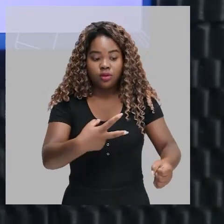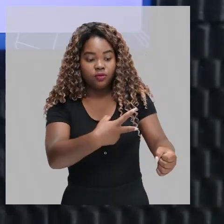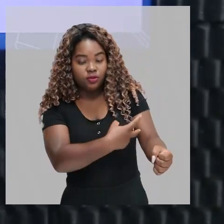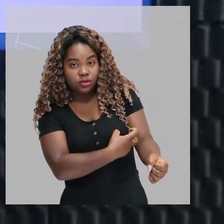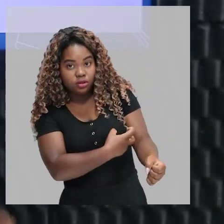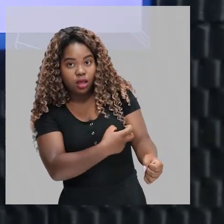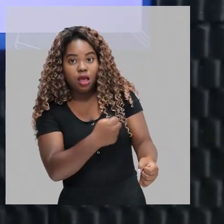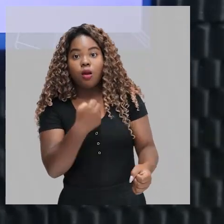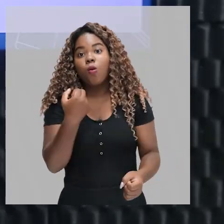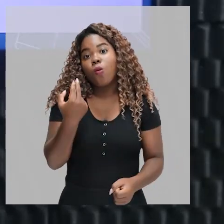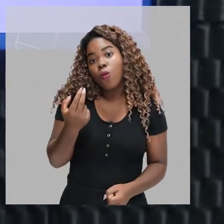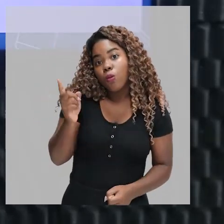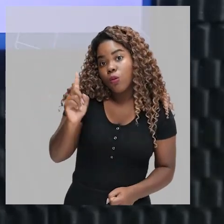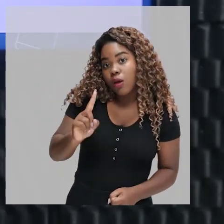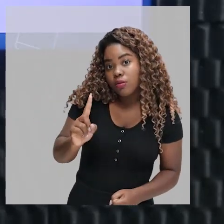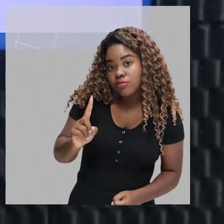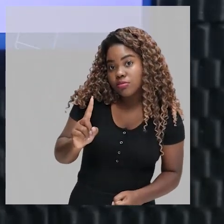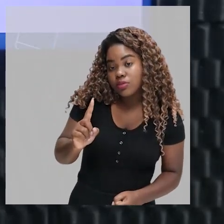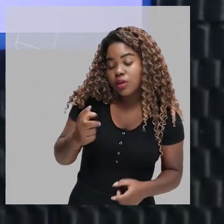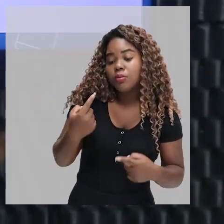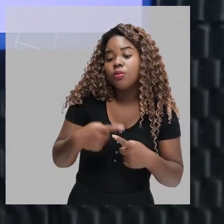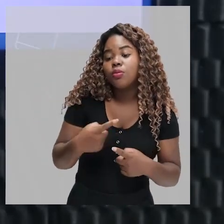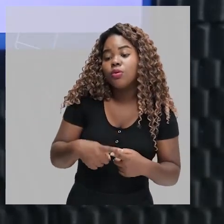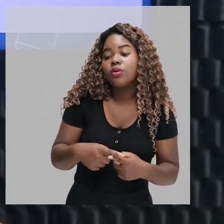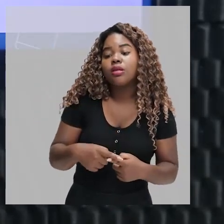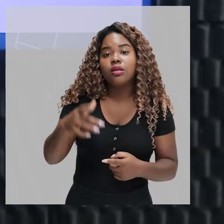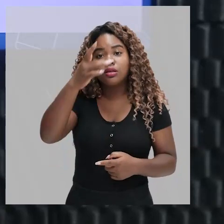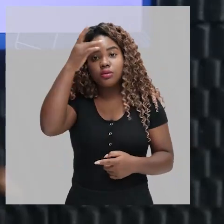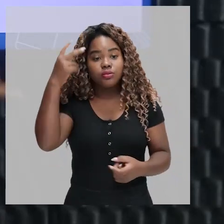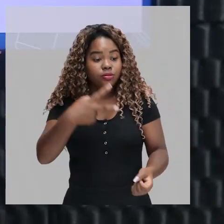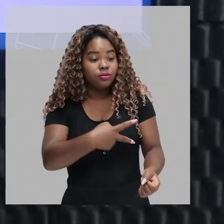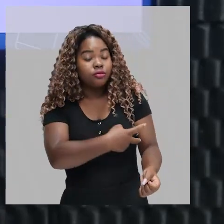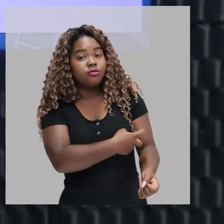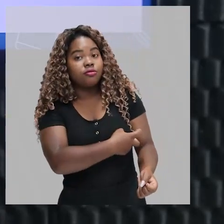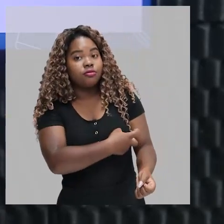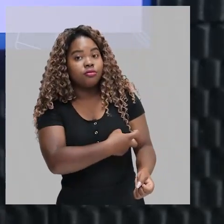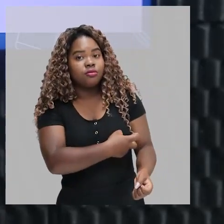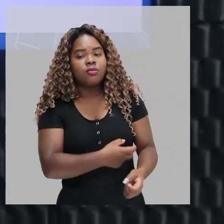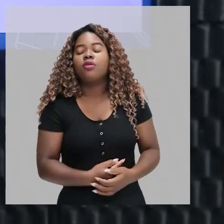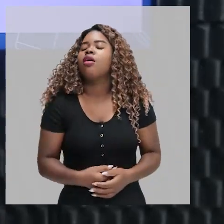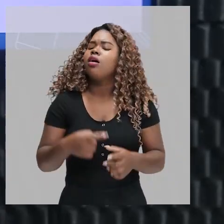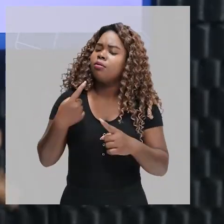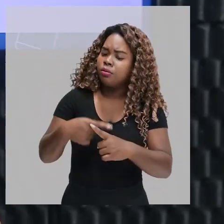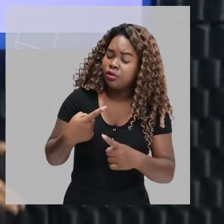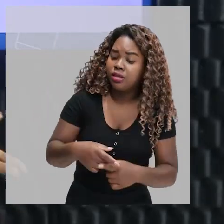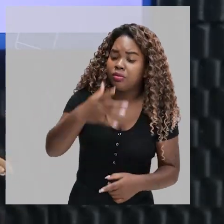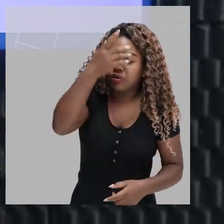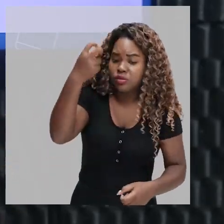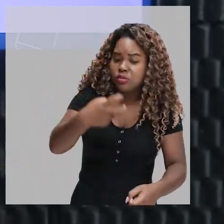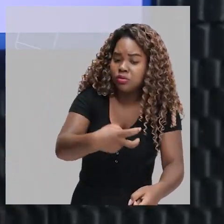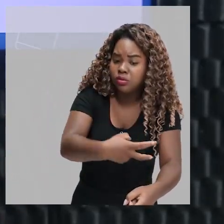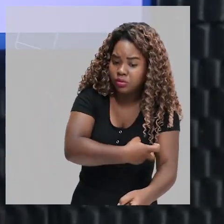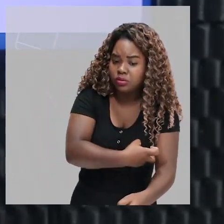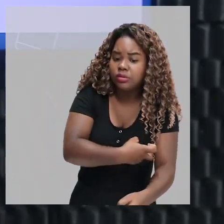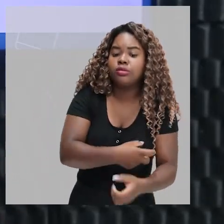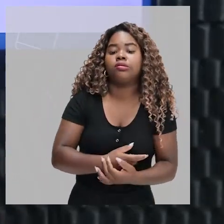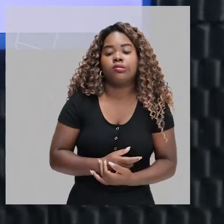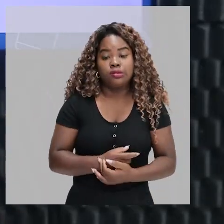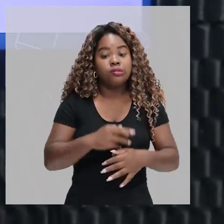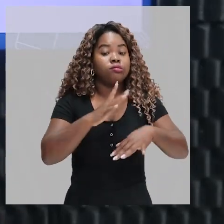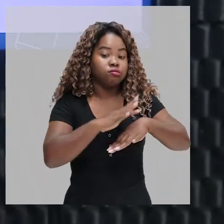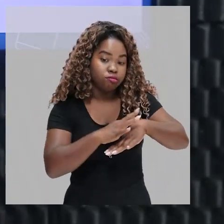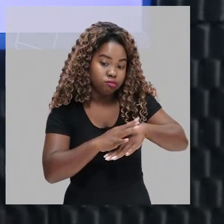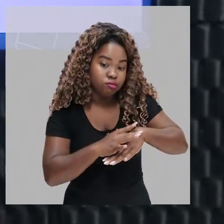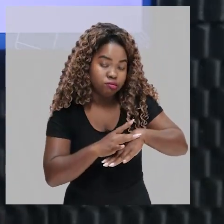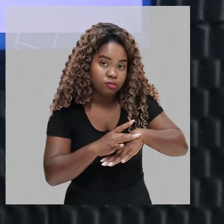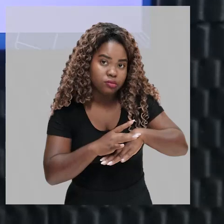ou não vacinar Por que que as pessoas tomam vacina Ah porque a pessoa que toma vacina pega a doença Claro